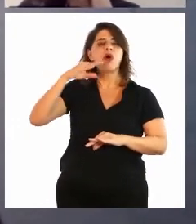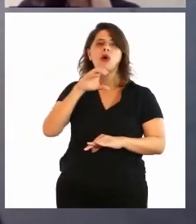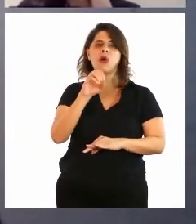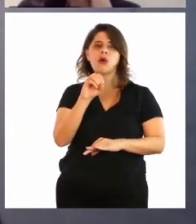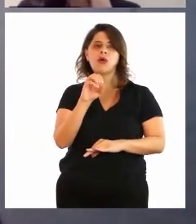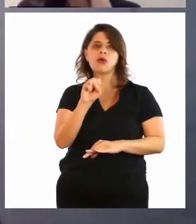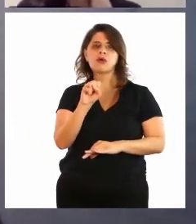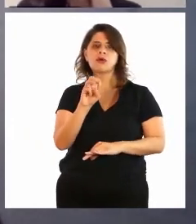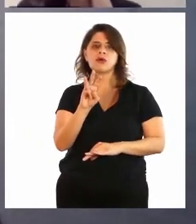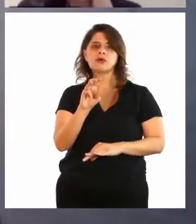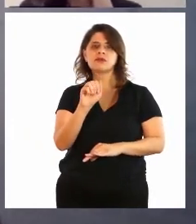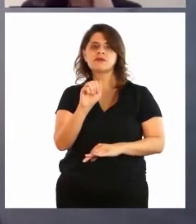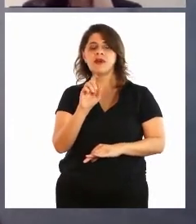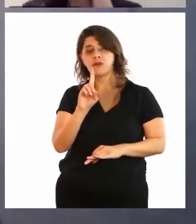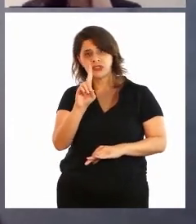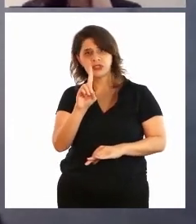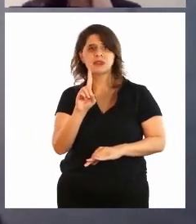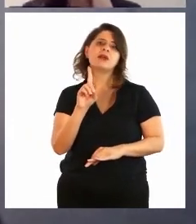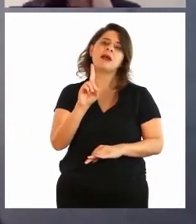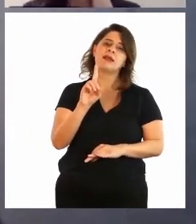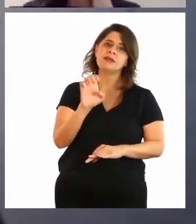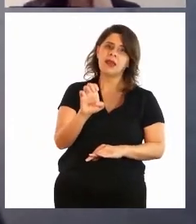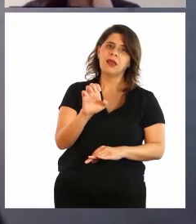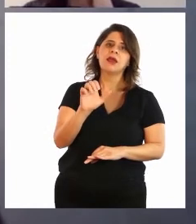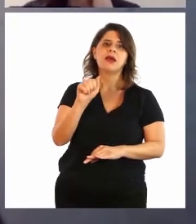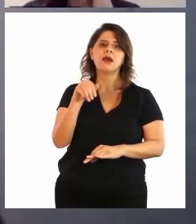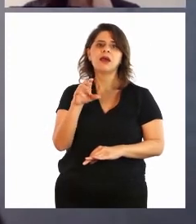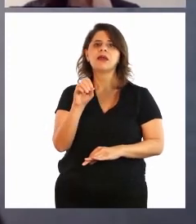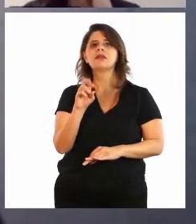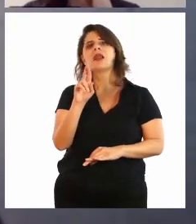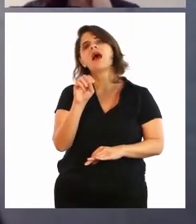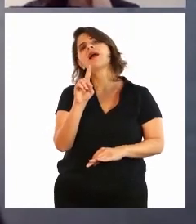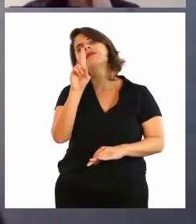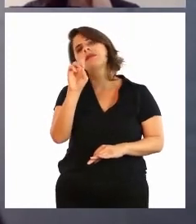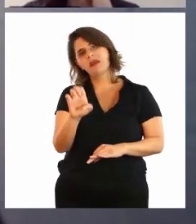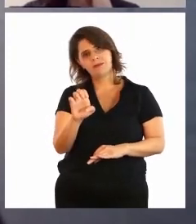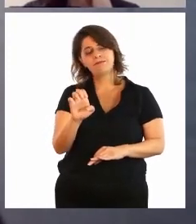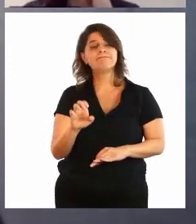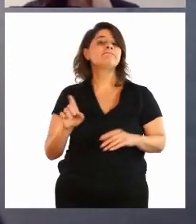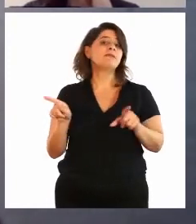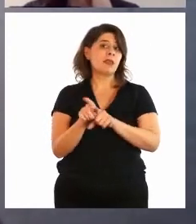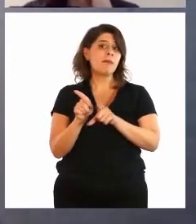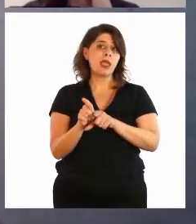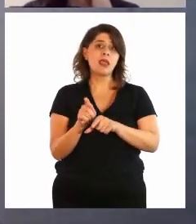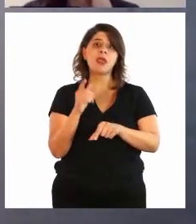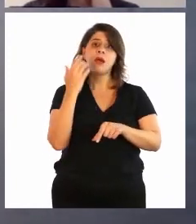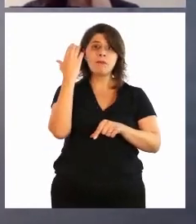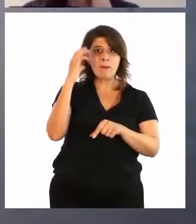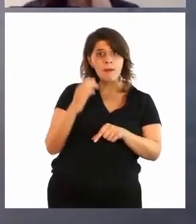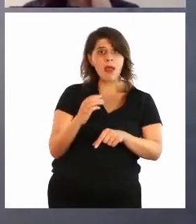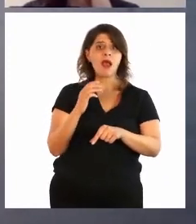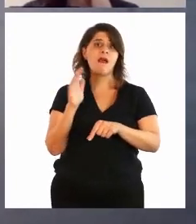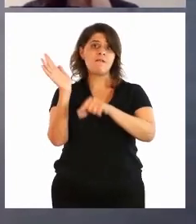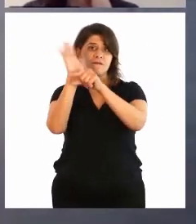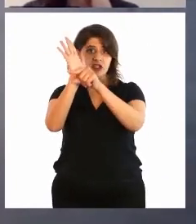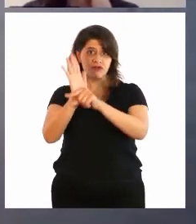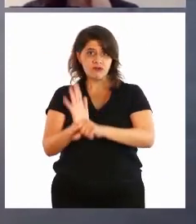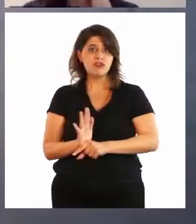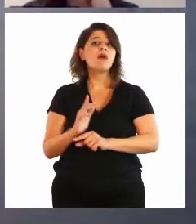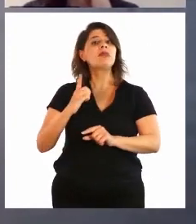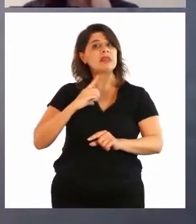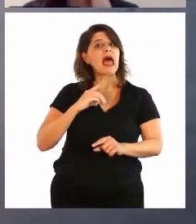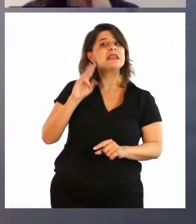que aconteceram lá, das conversas abertas, esses vídeos estão disponíveis no site e nas redes sociais